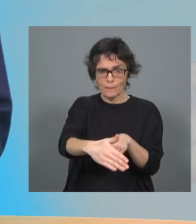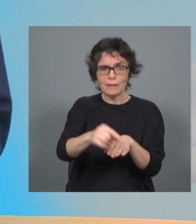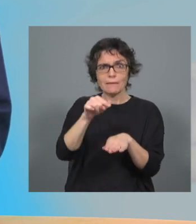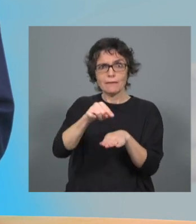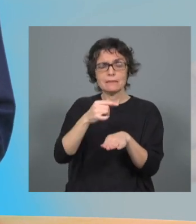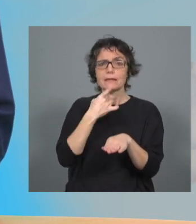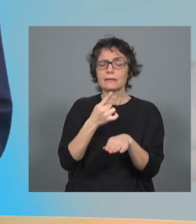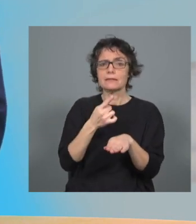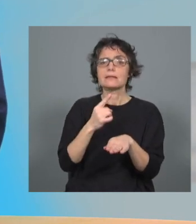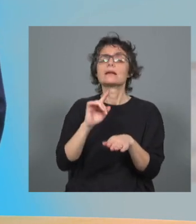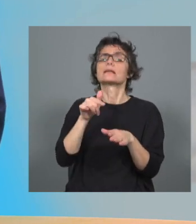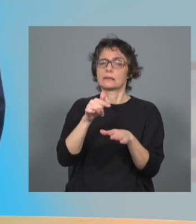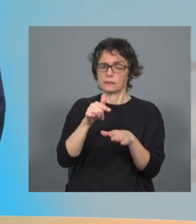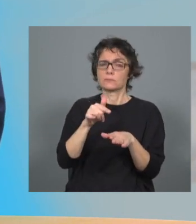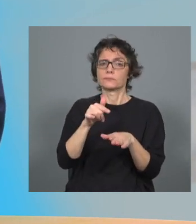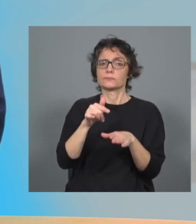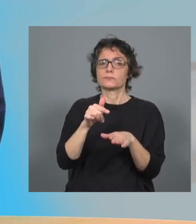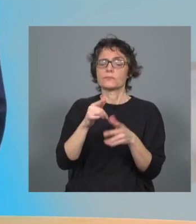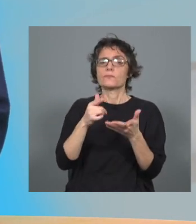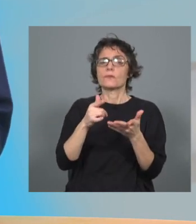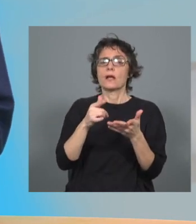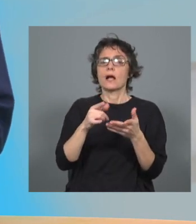incompatibilidade entre a eutanásia e a